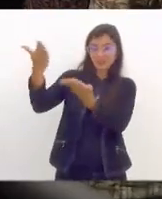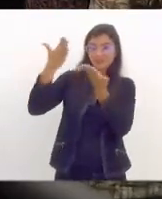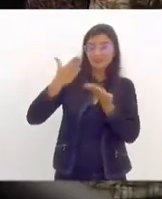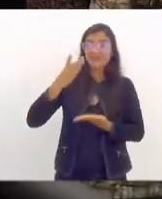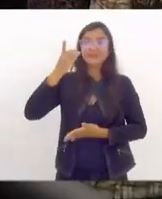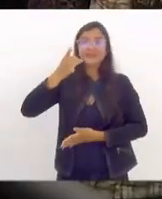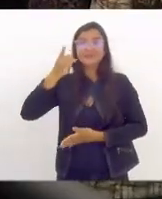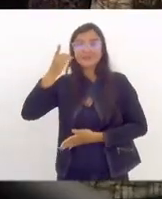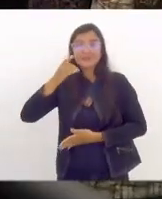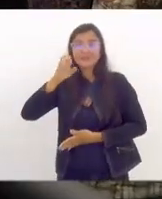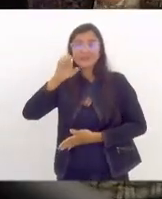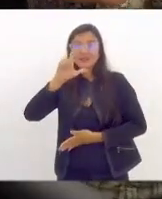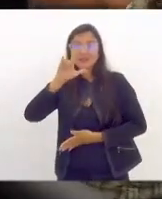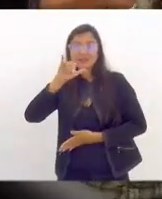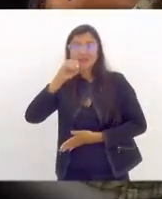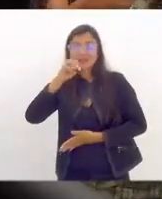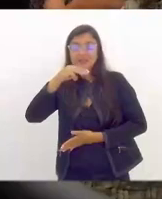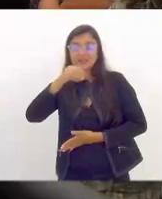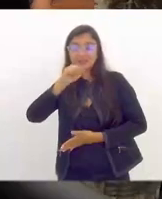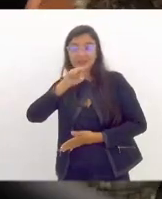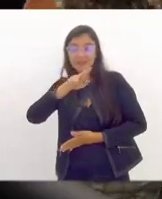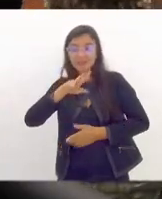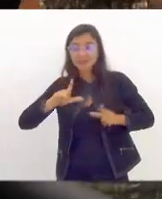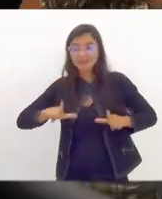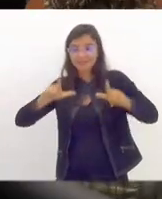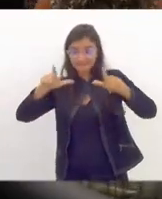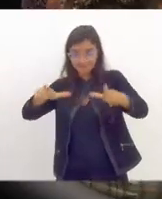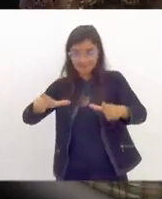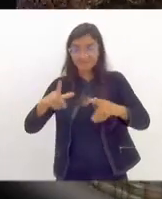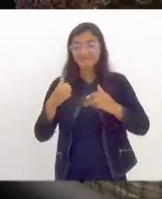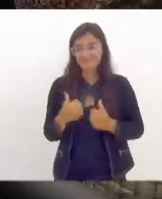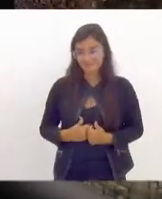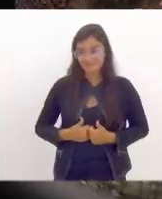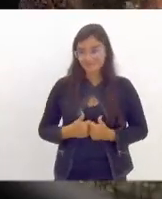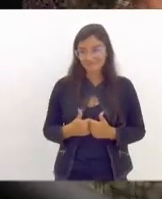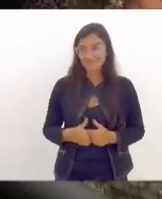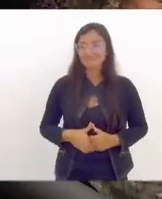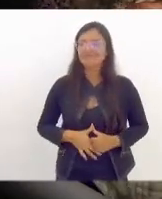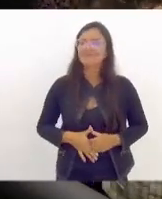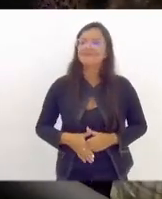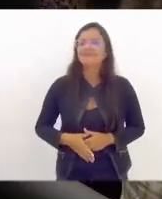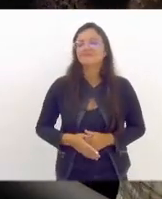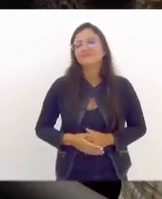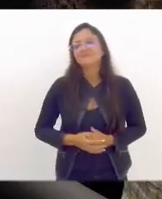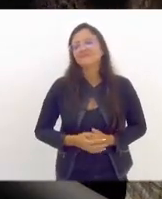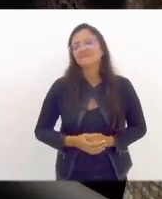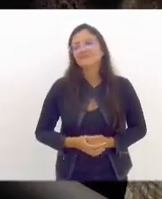a entrega dos diplomas dos próximos blocos próximos dois blocos